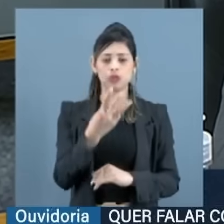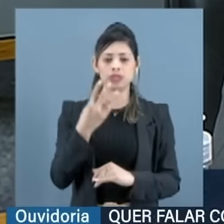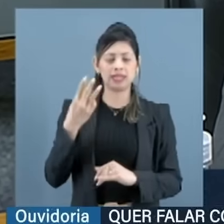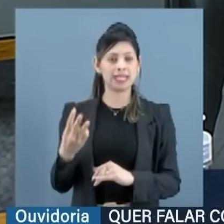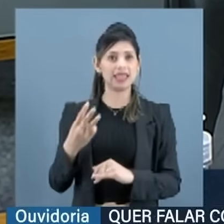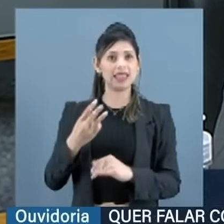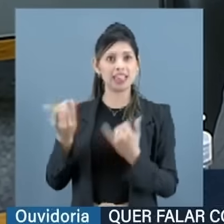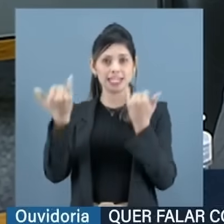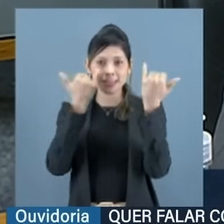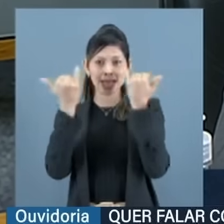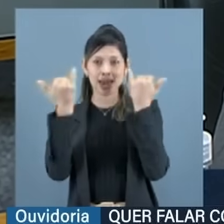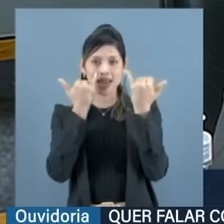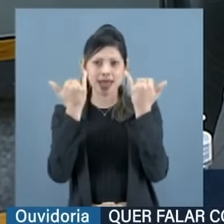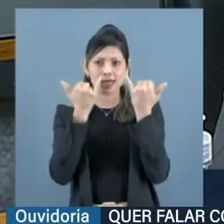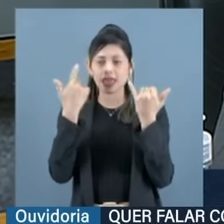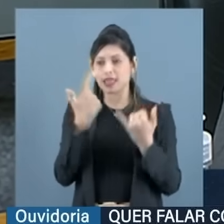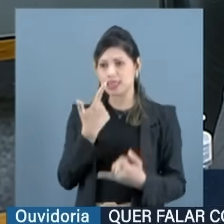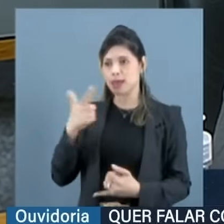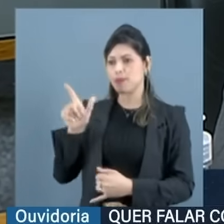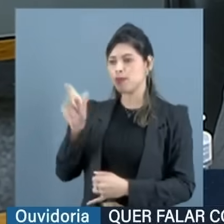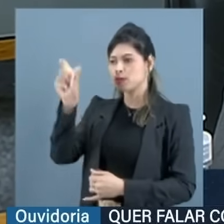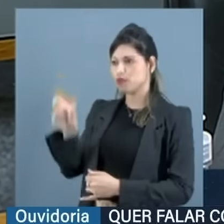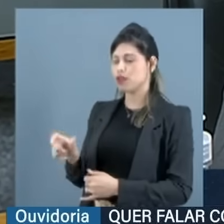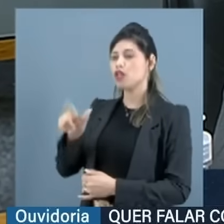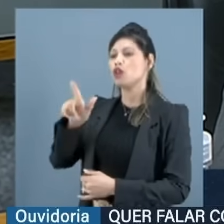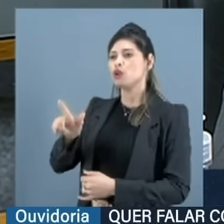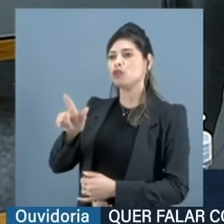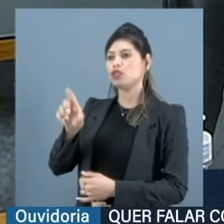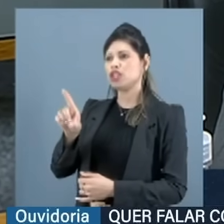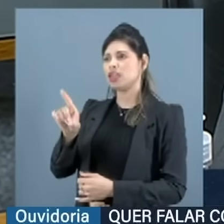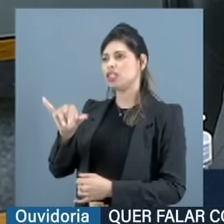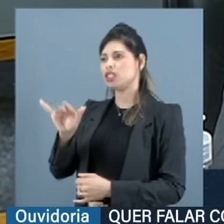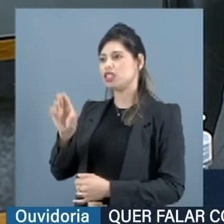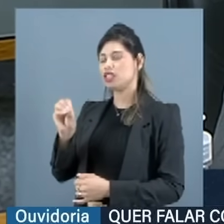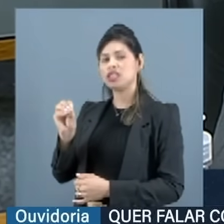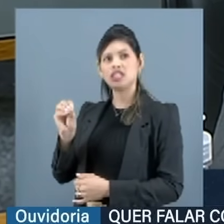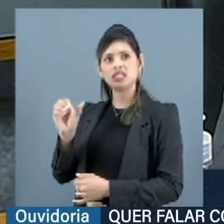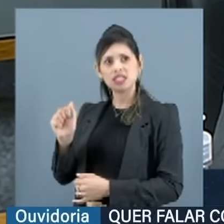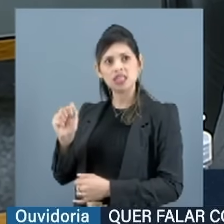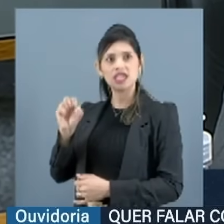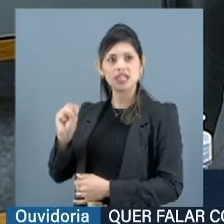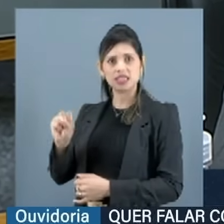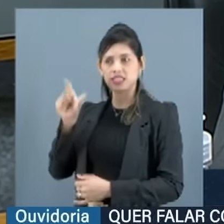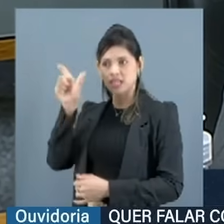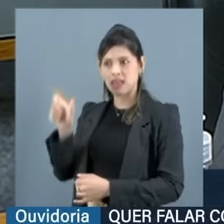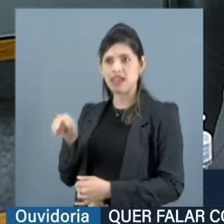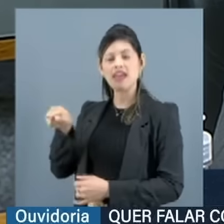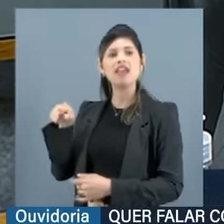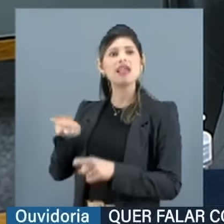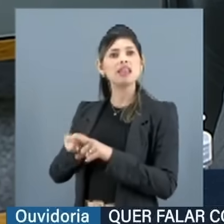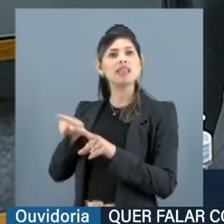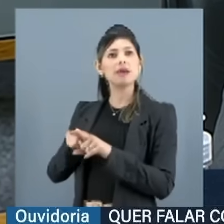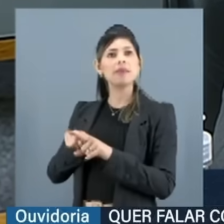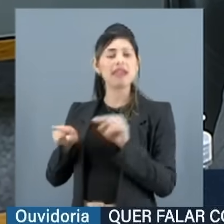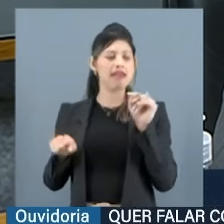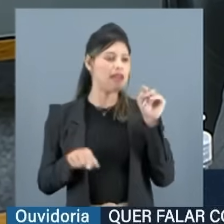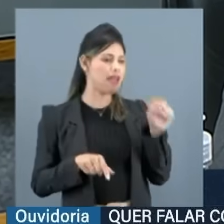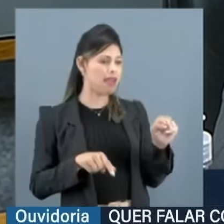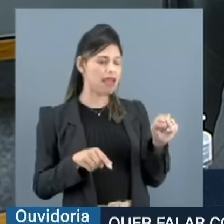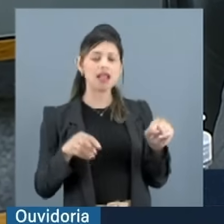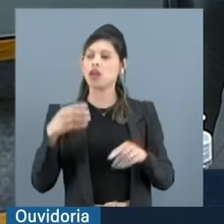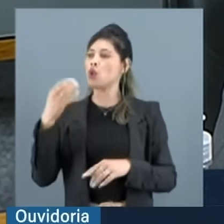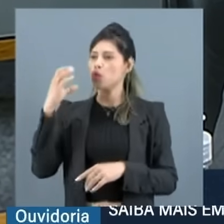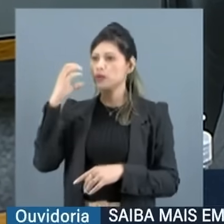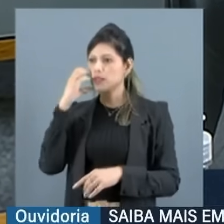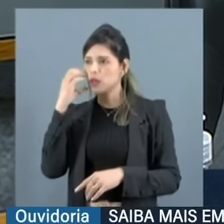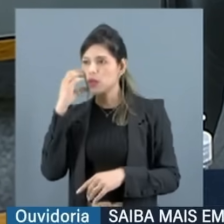sequência, vem G. Dias. Ambos quebraram o sigilo telefônico. E lá no Saulo, no telefone dele,